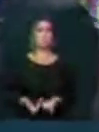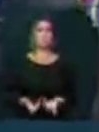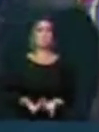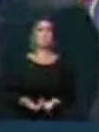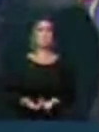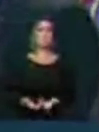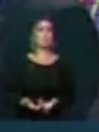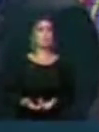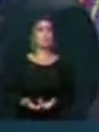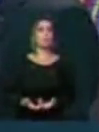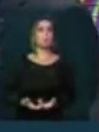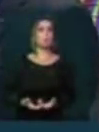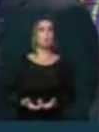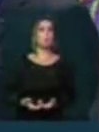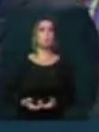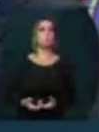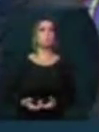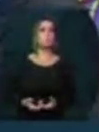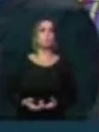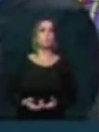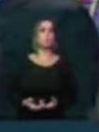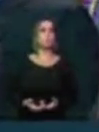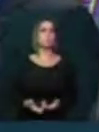no final,